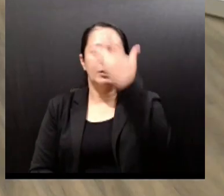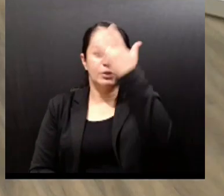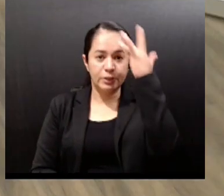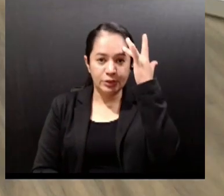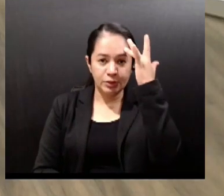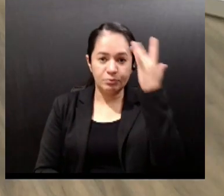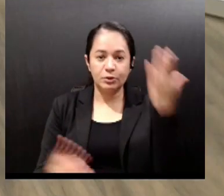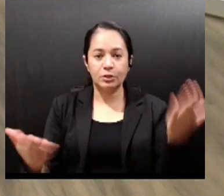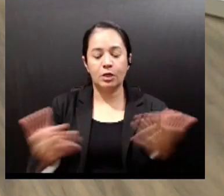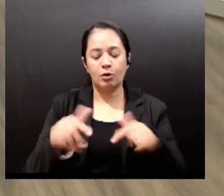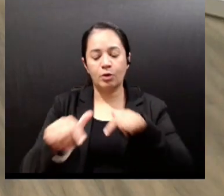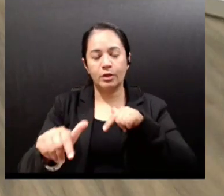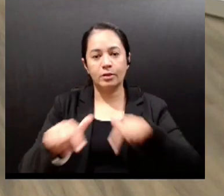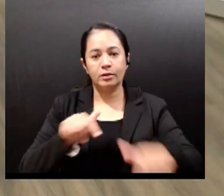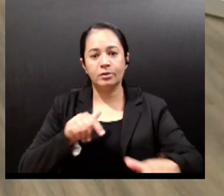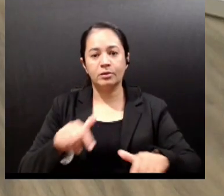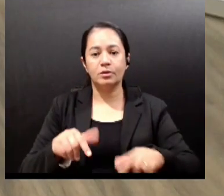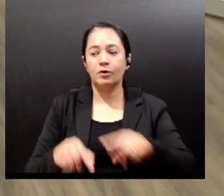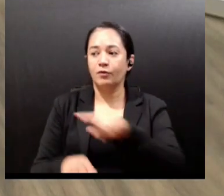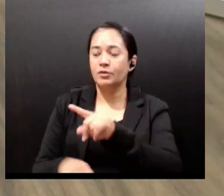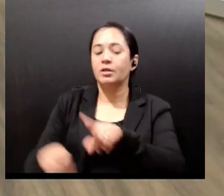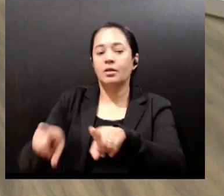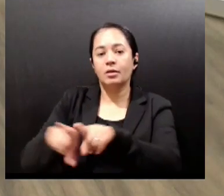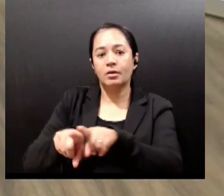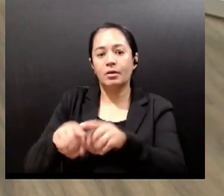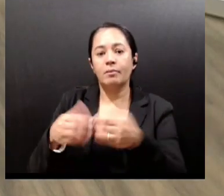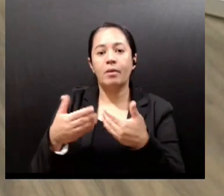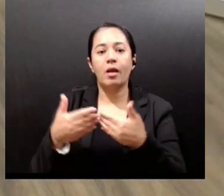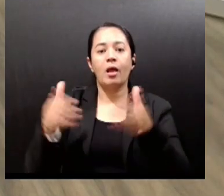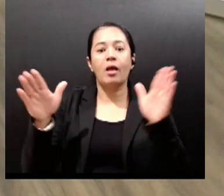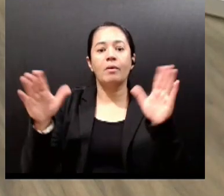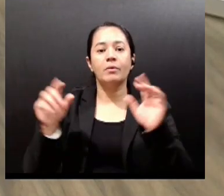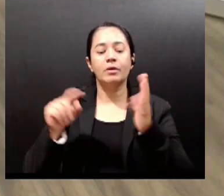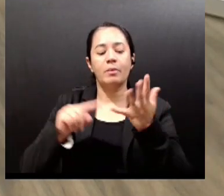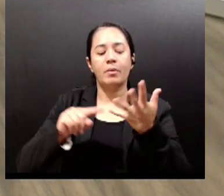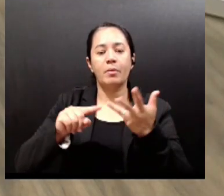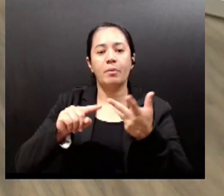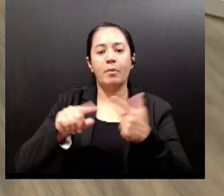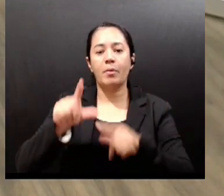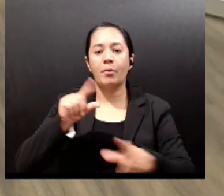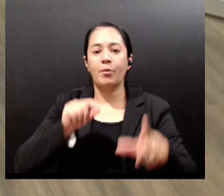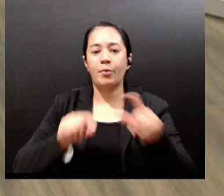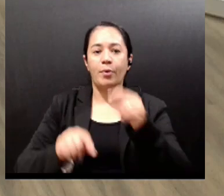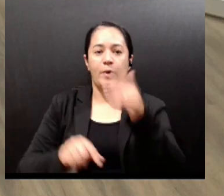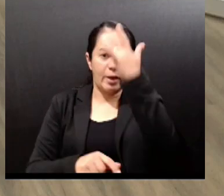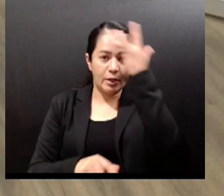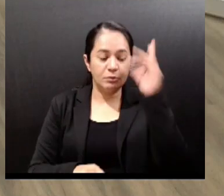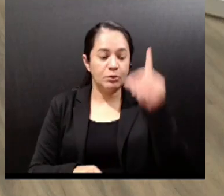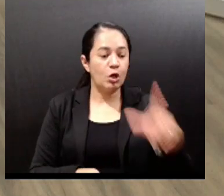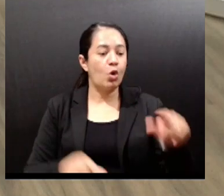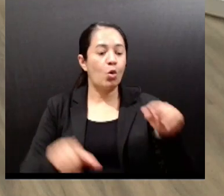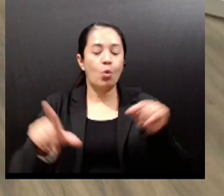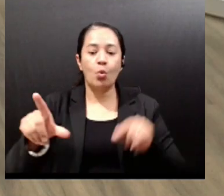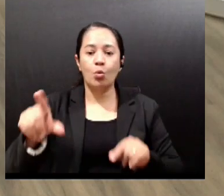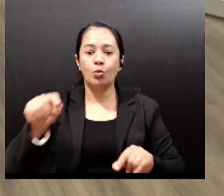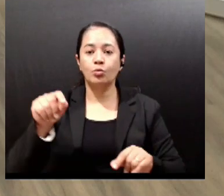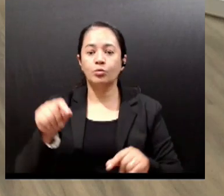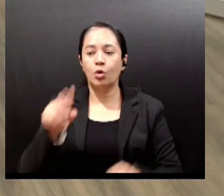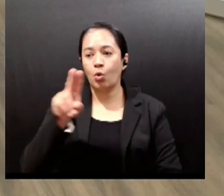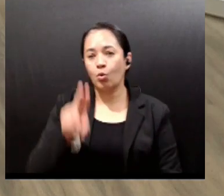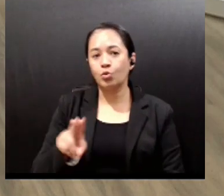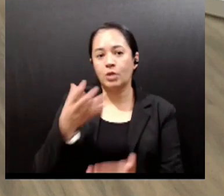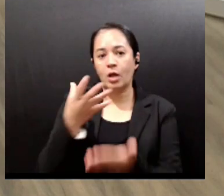trabalhando, você está abrindo o leque de opções para as pessoas decidirem a utilizar o aplicativo para